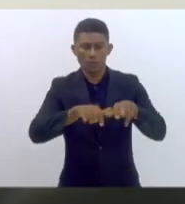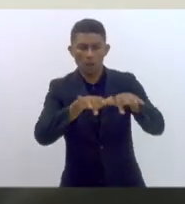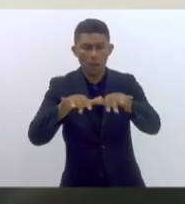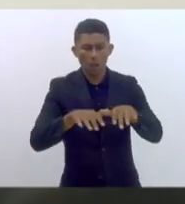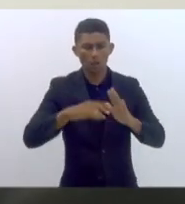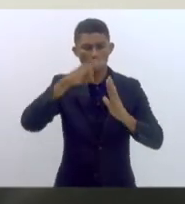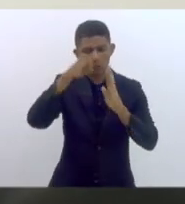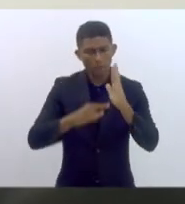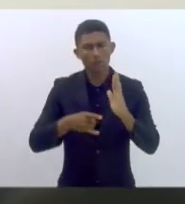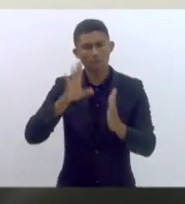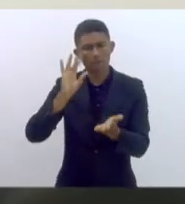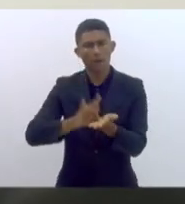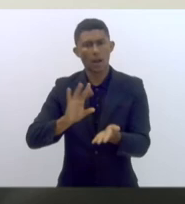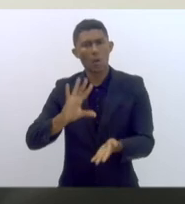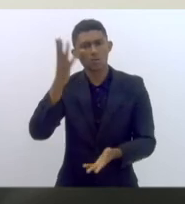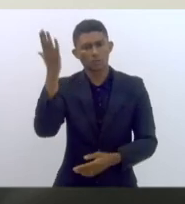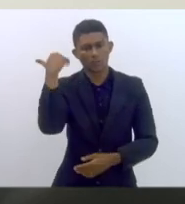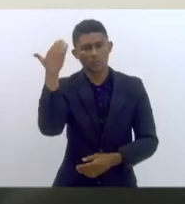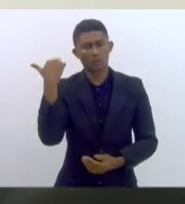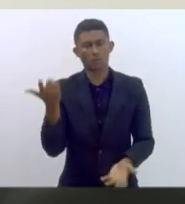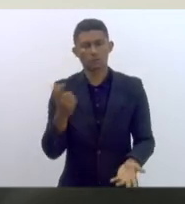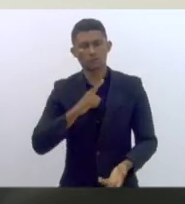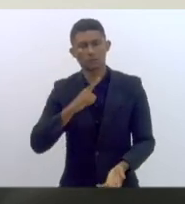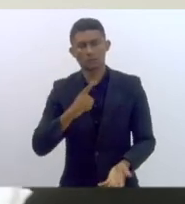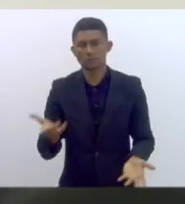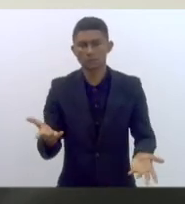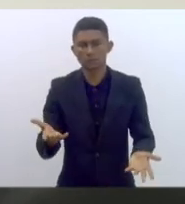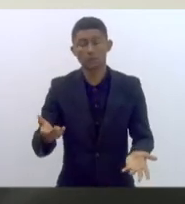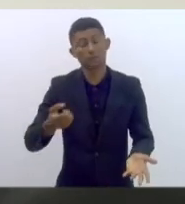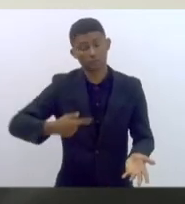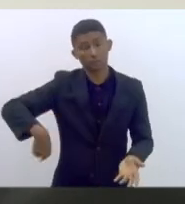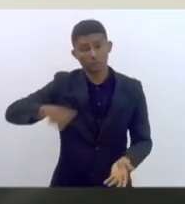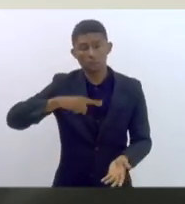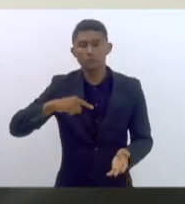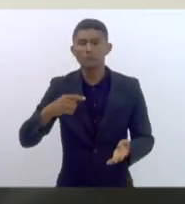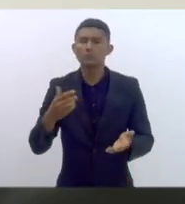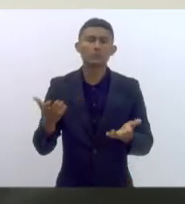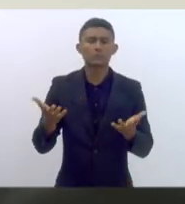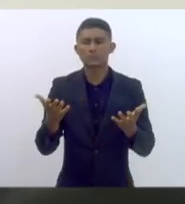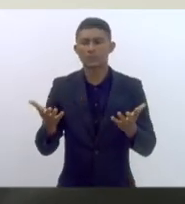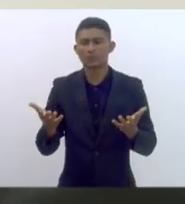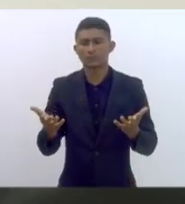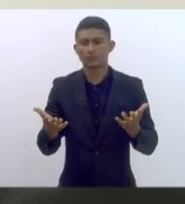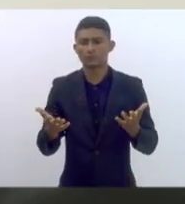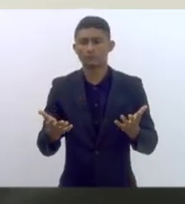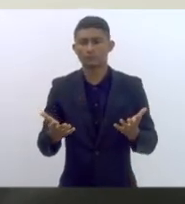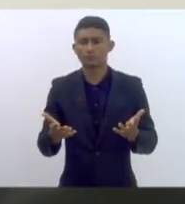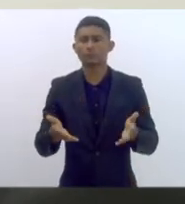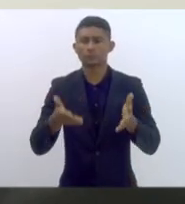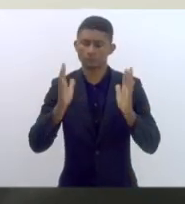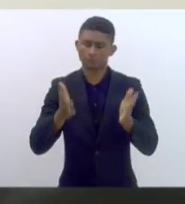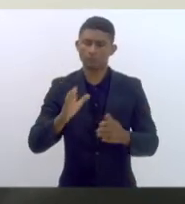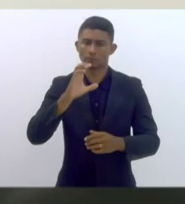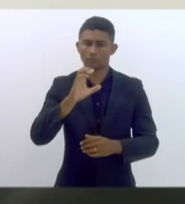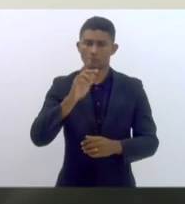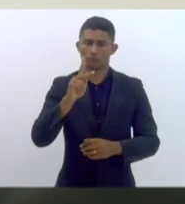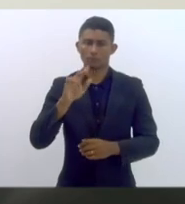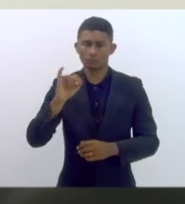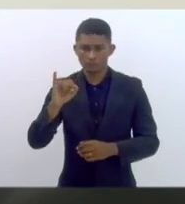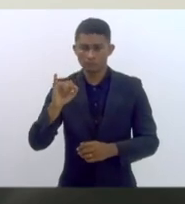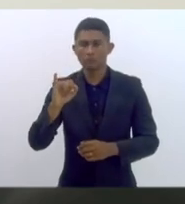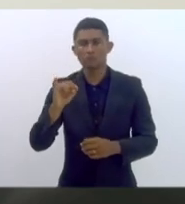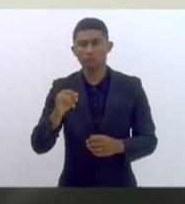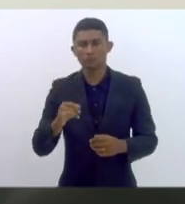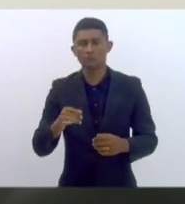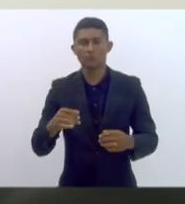isso aconteceu naquele momento. Então, o que nós estamos querendo, e inclusive nós fizemos junto à CPI, o presidente, junto